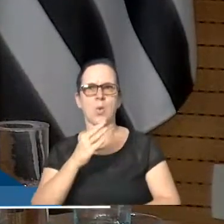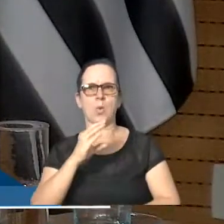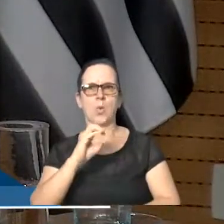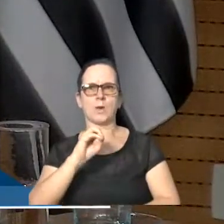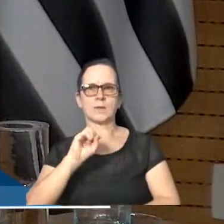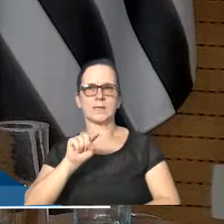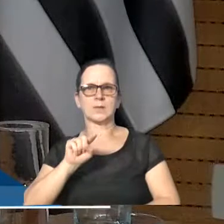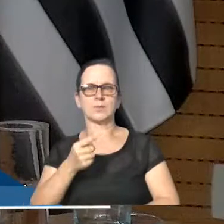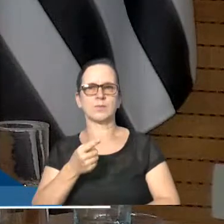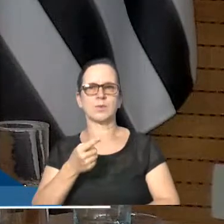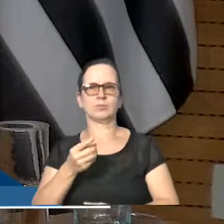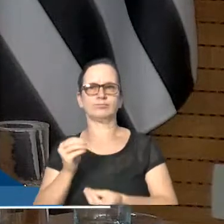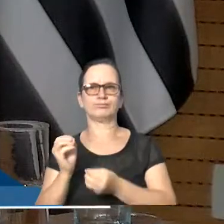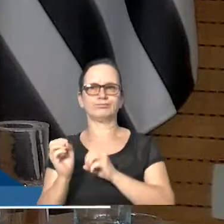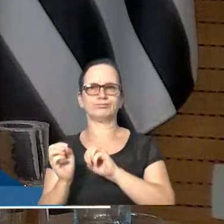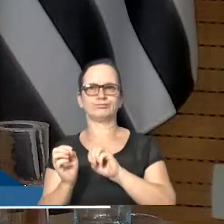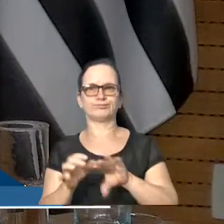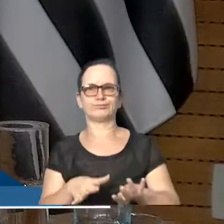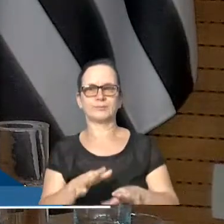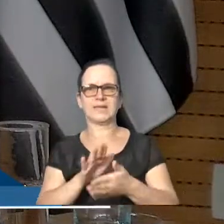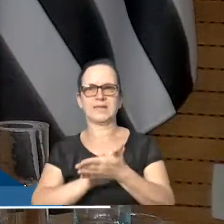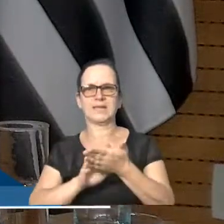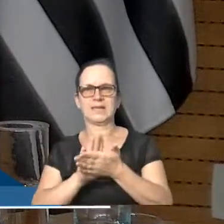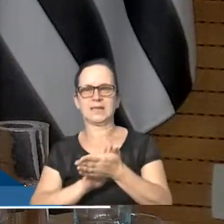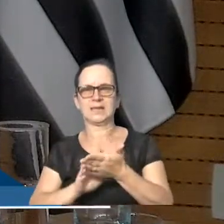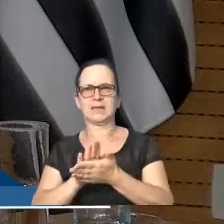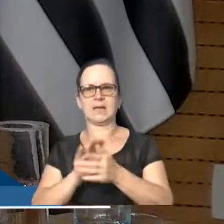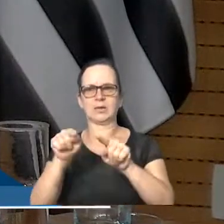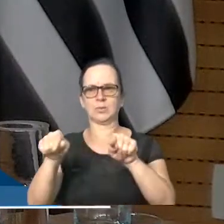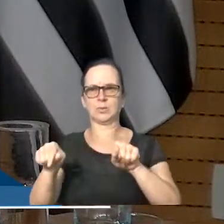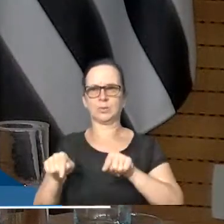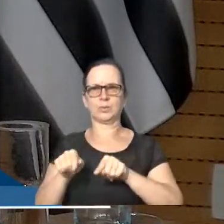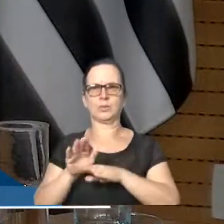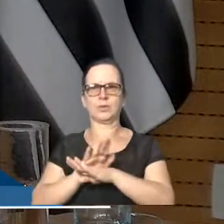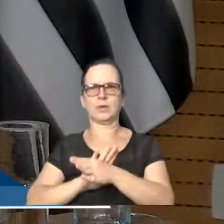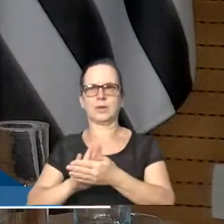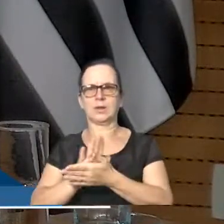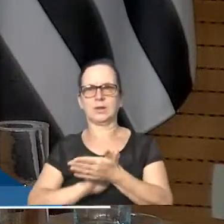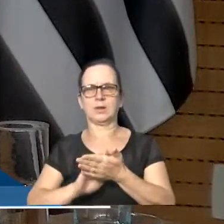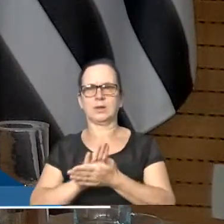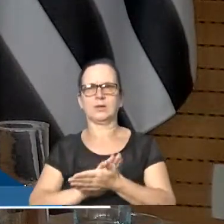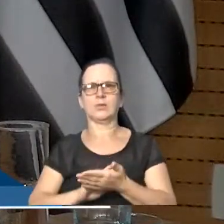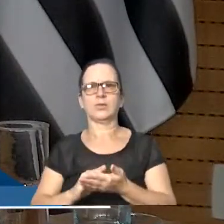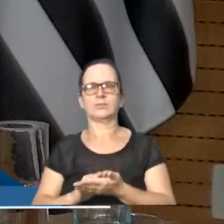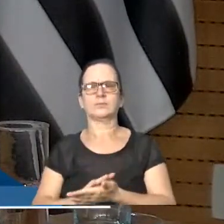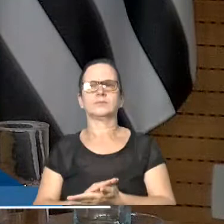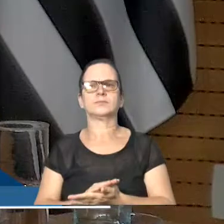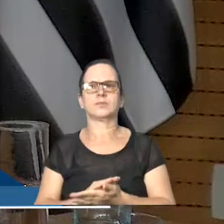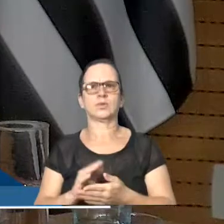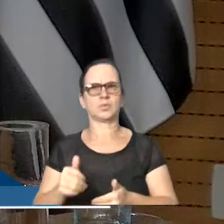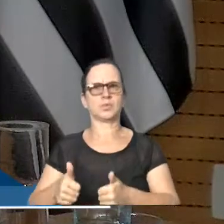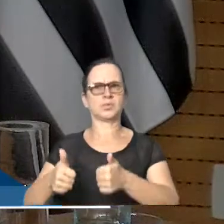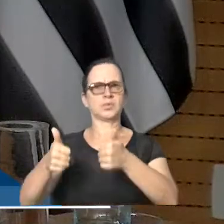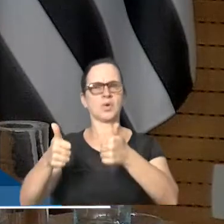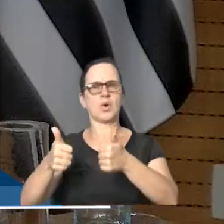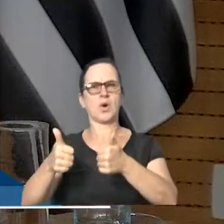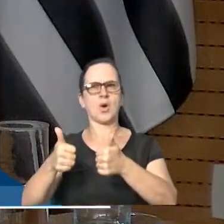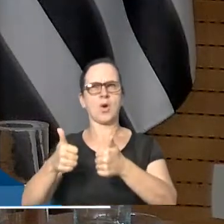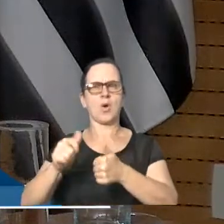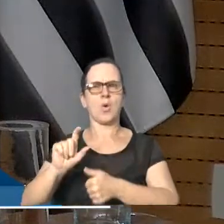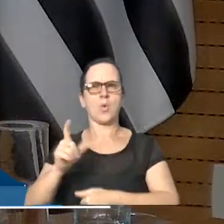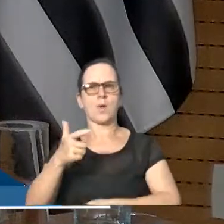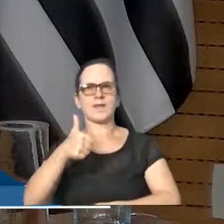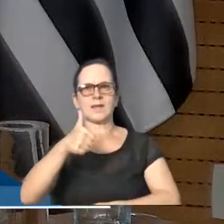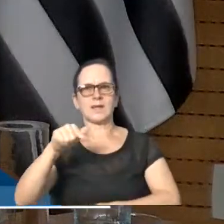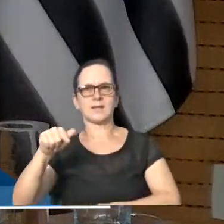R$400 mil jogados no ralo. Recursos que poderiam fazer daquela unidade de saúde que atende quase 17